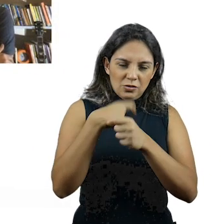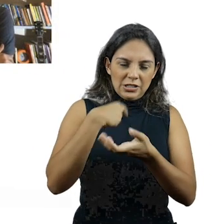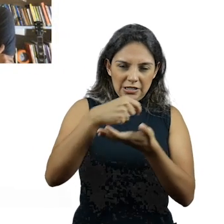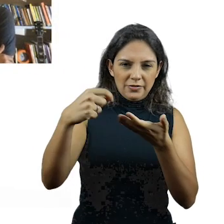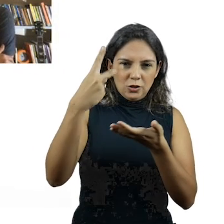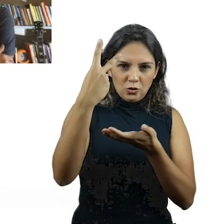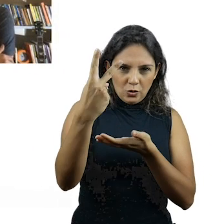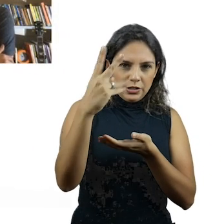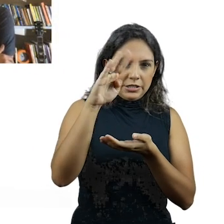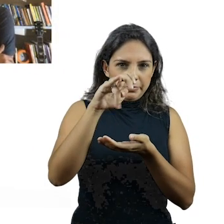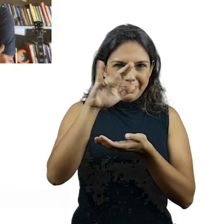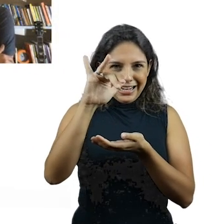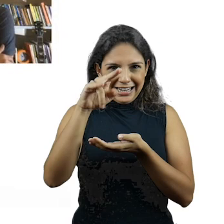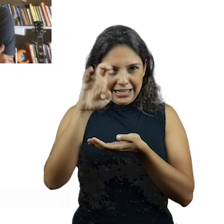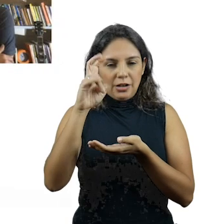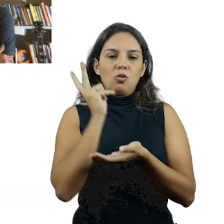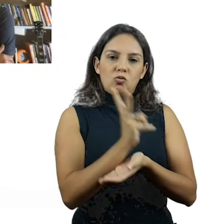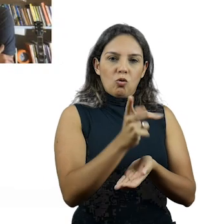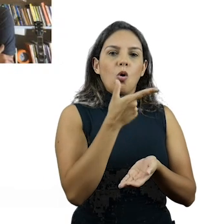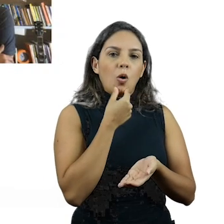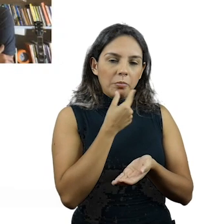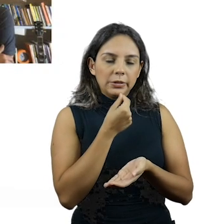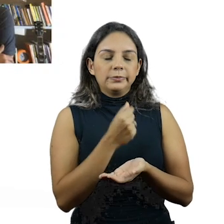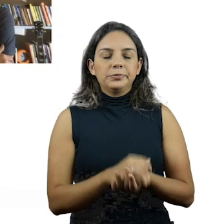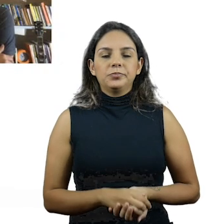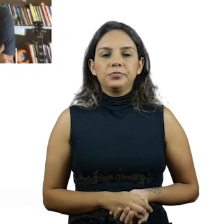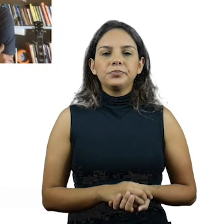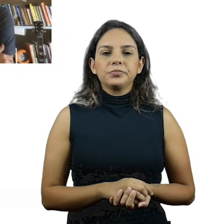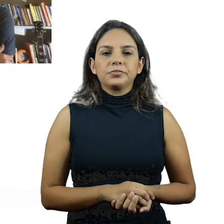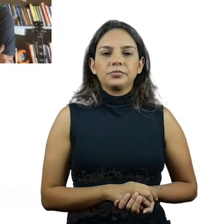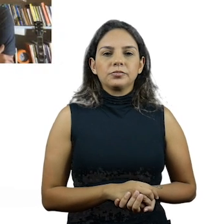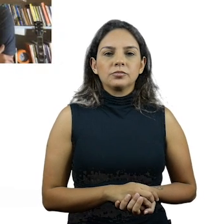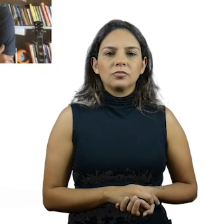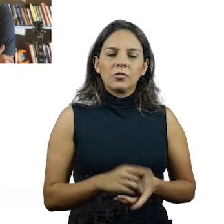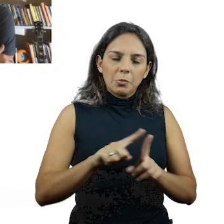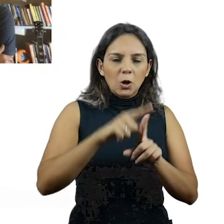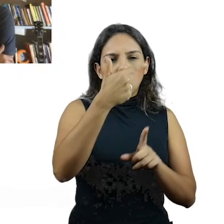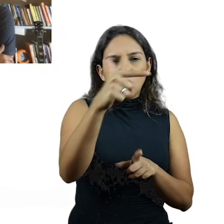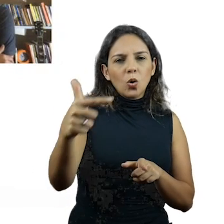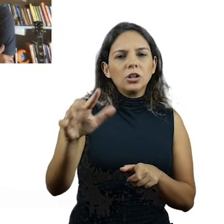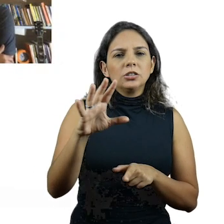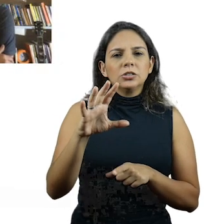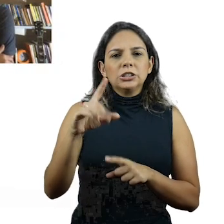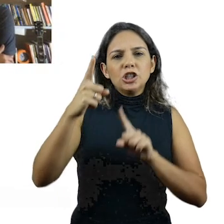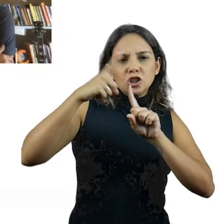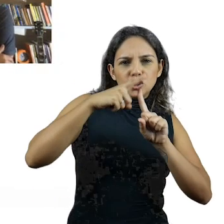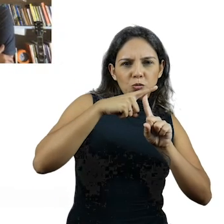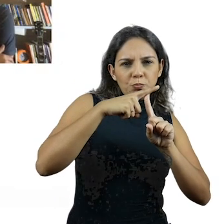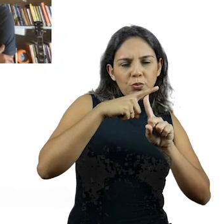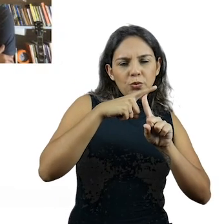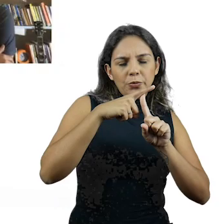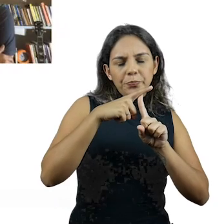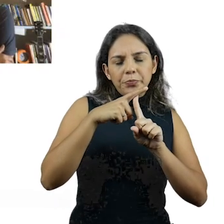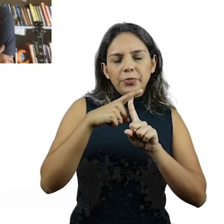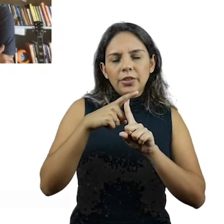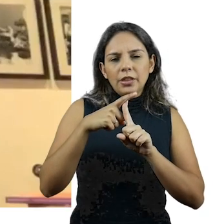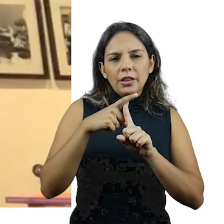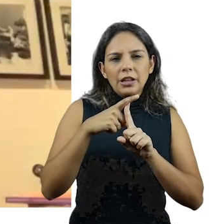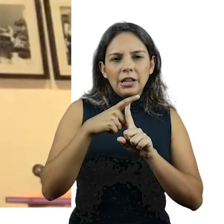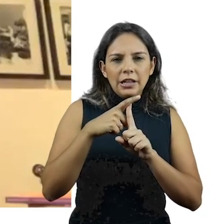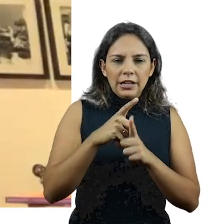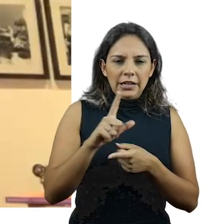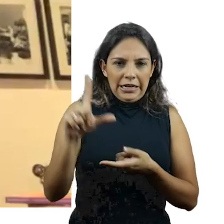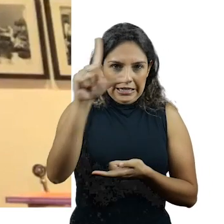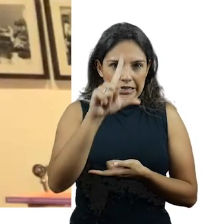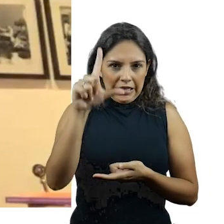e os Espíritos e Bellini e o Labirinto. E tenho também outros romances que transitam um pouco por essa chamada literatura